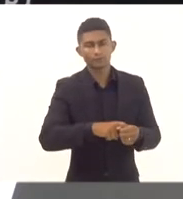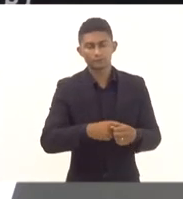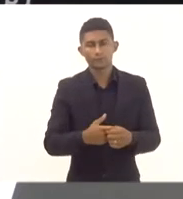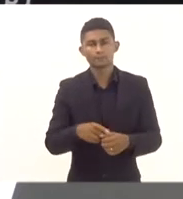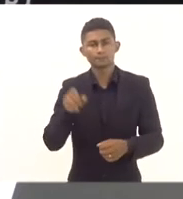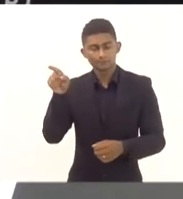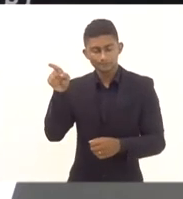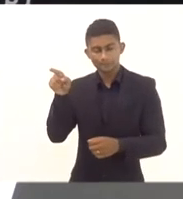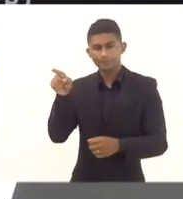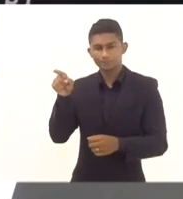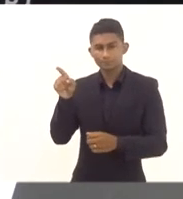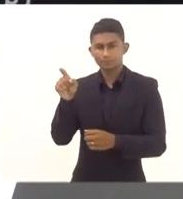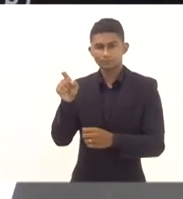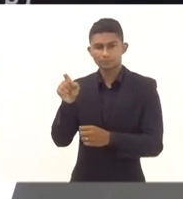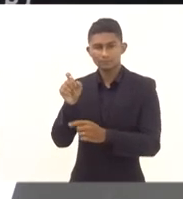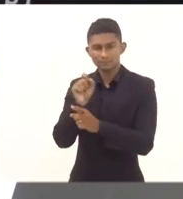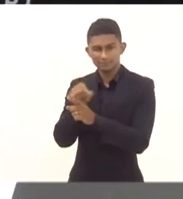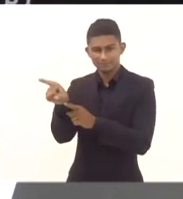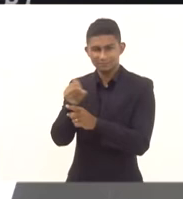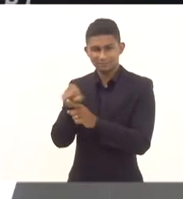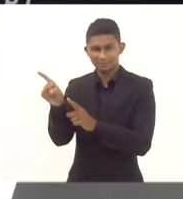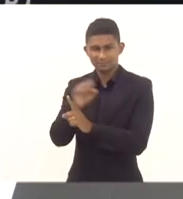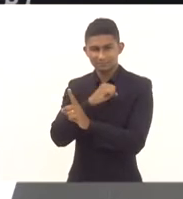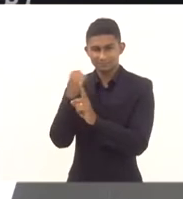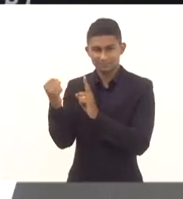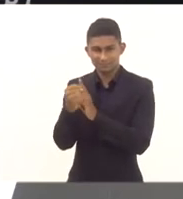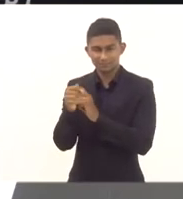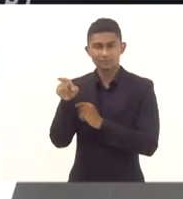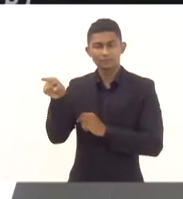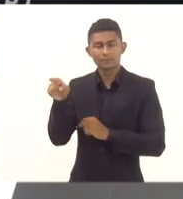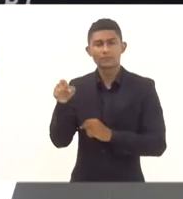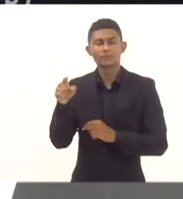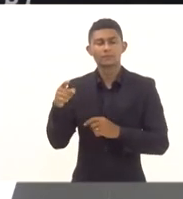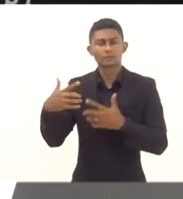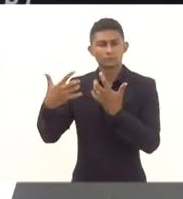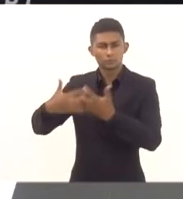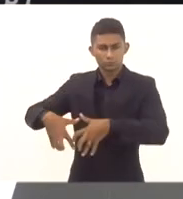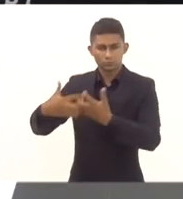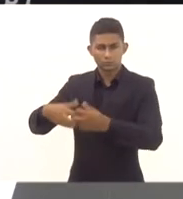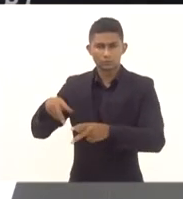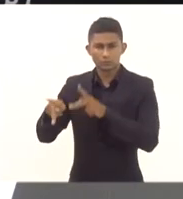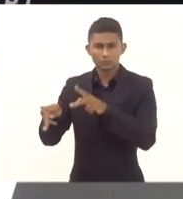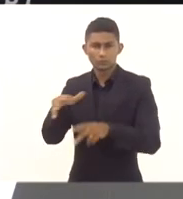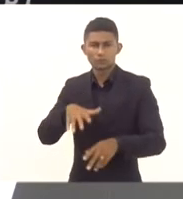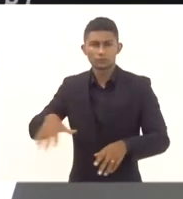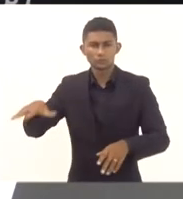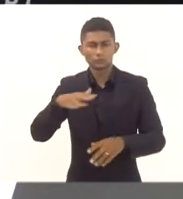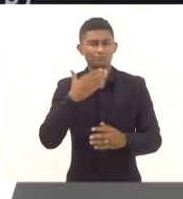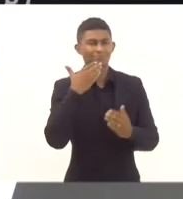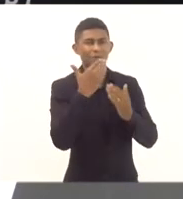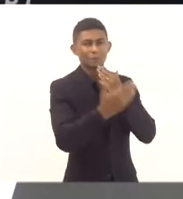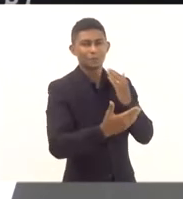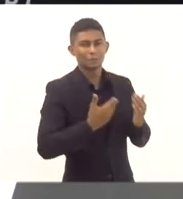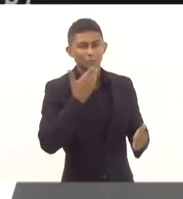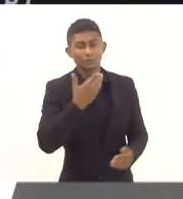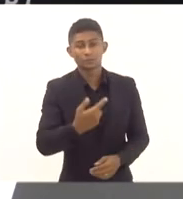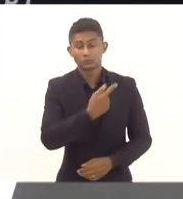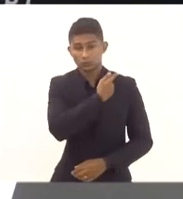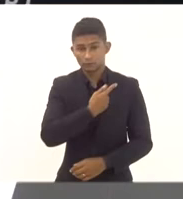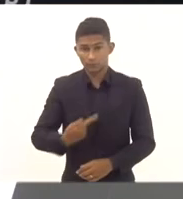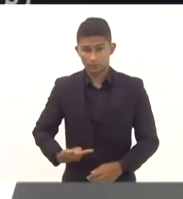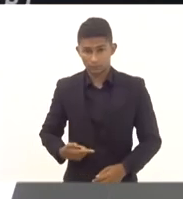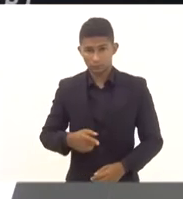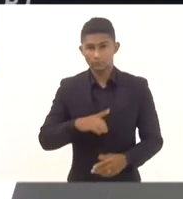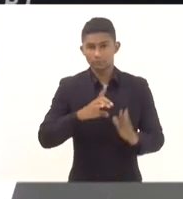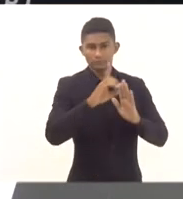é um pedido muito grande amor muito grande da população Metropolitana eu estou decreto